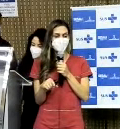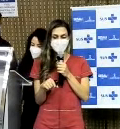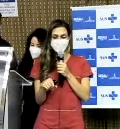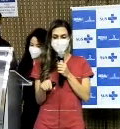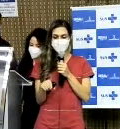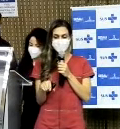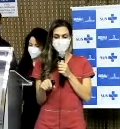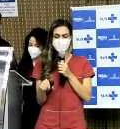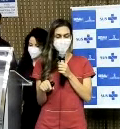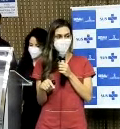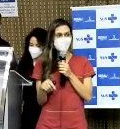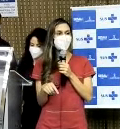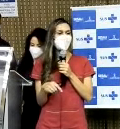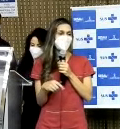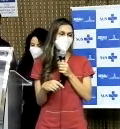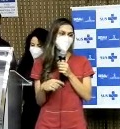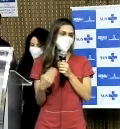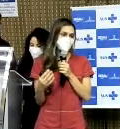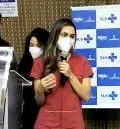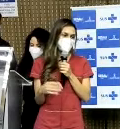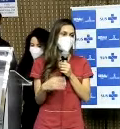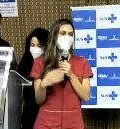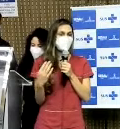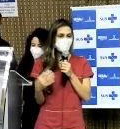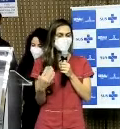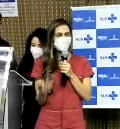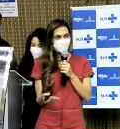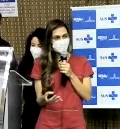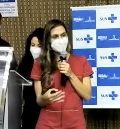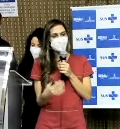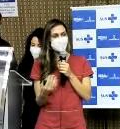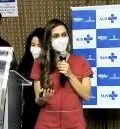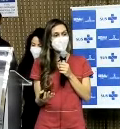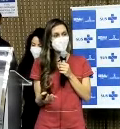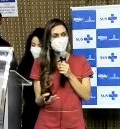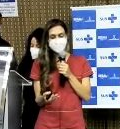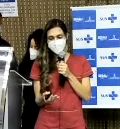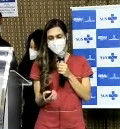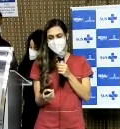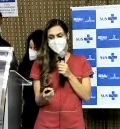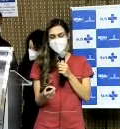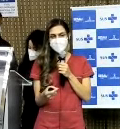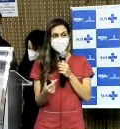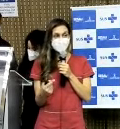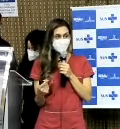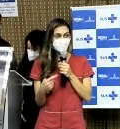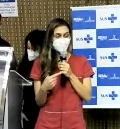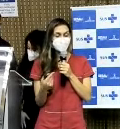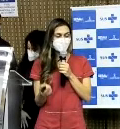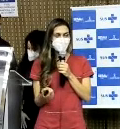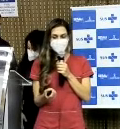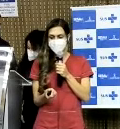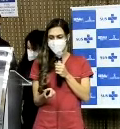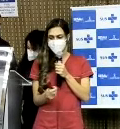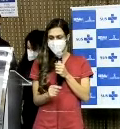número total de pessoas que estão em abandono, ela abandonou o tratamento e aí a busca ativa foi realizada, porém não foi realizado o